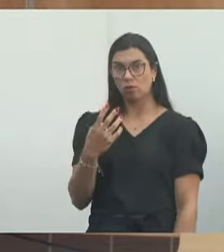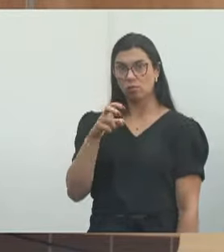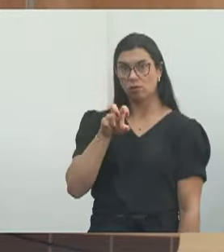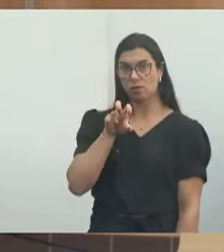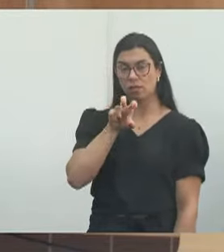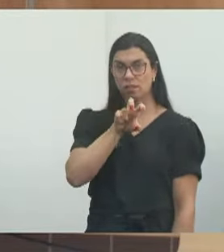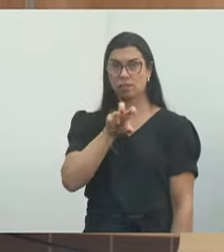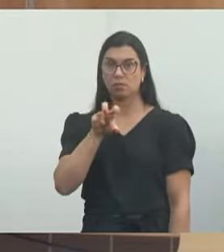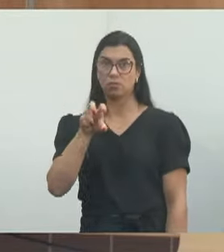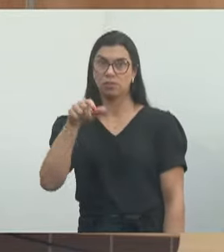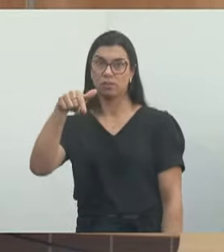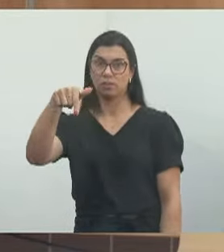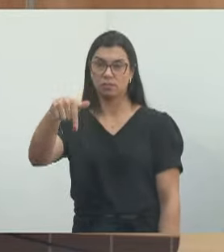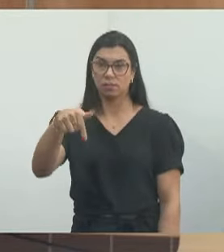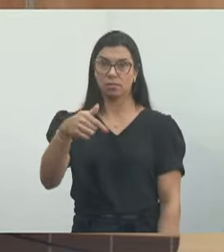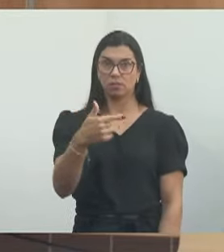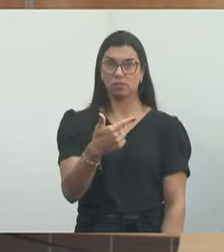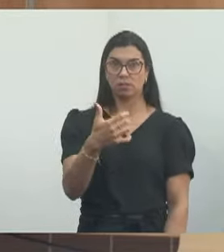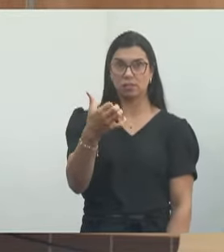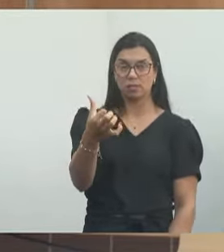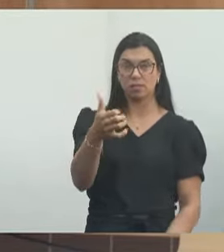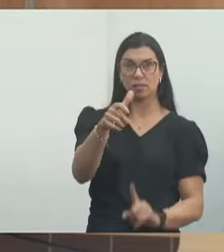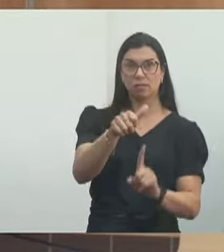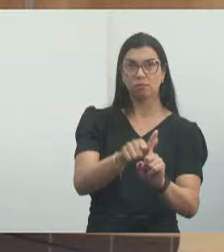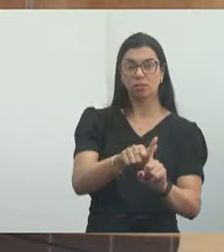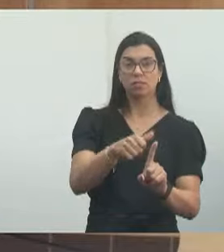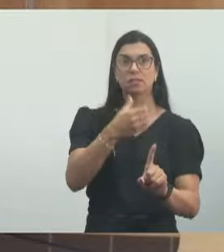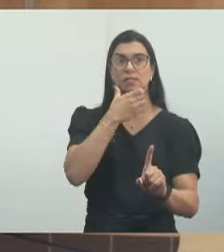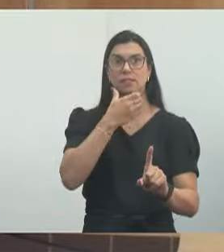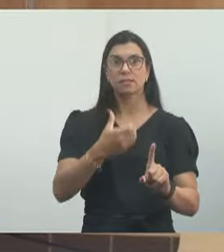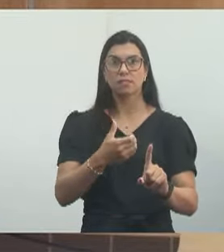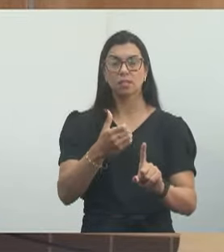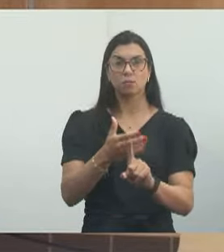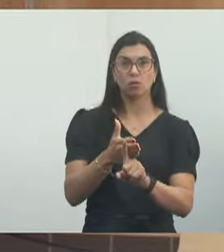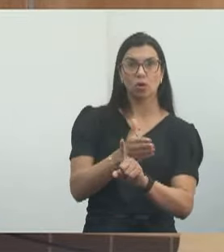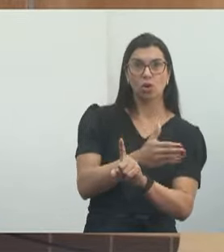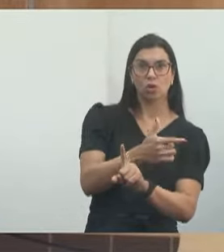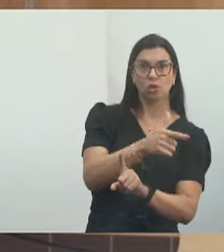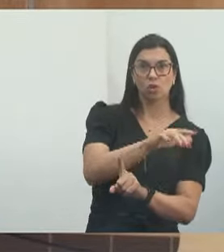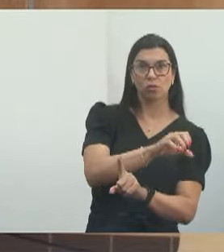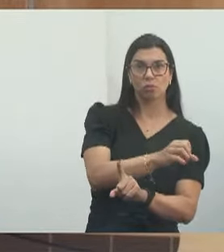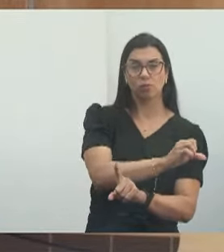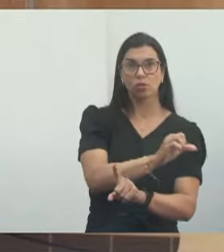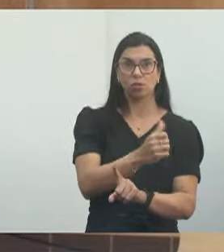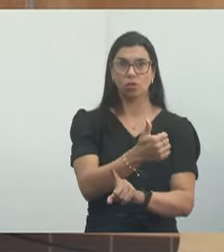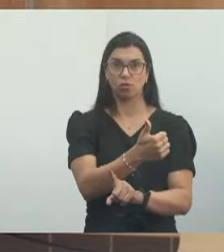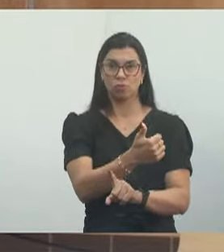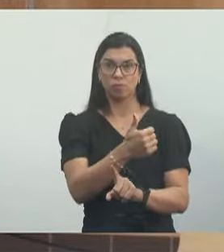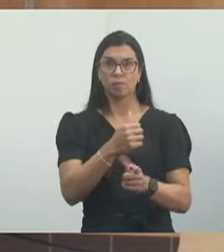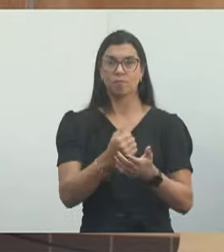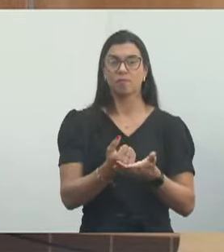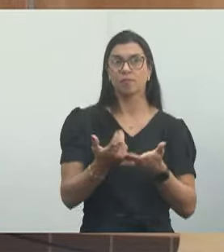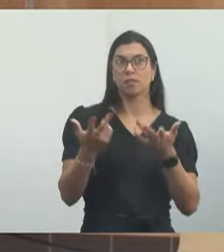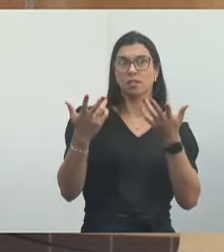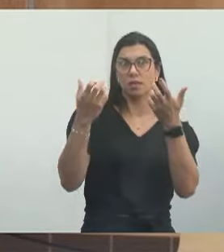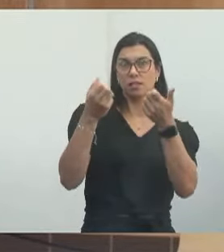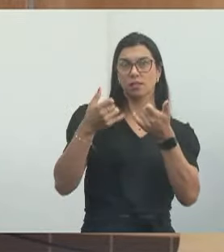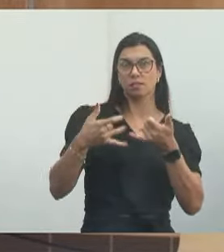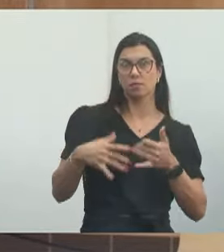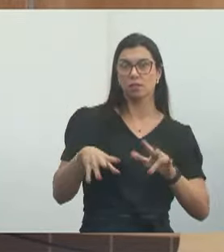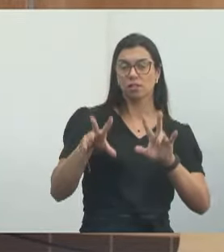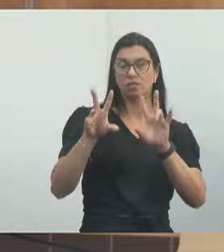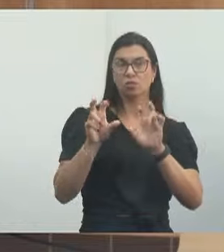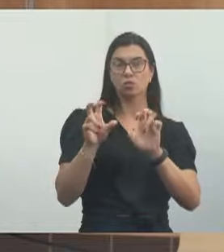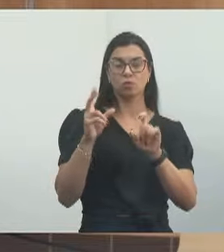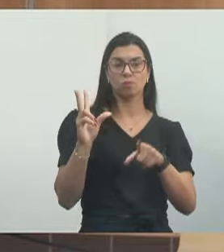4.557, de 26 de dezembro de 2001, que dispõe sobre a política pública de preservação do